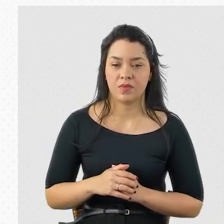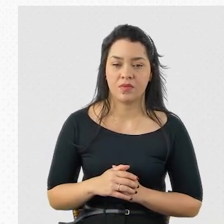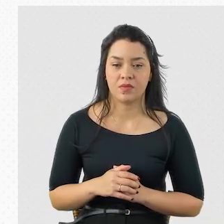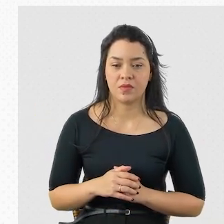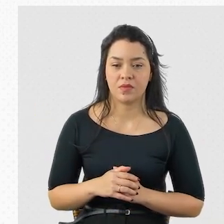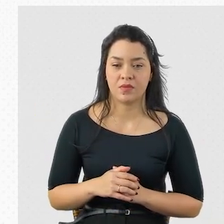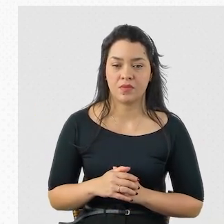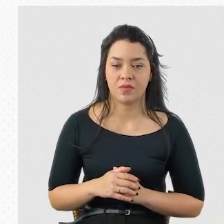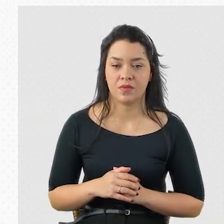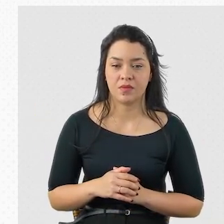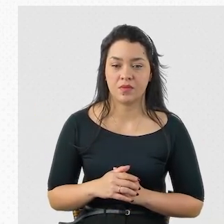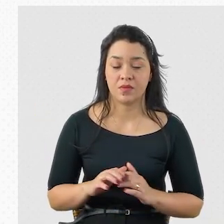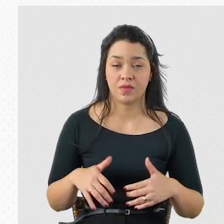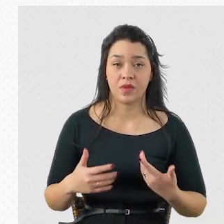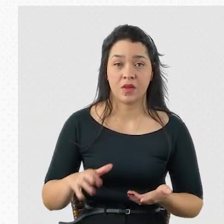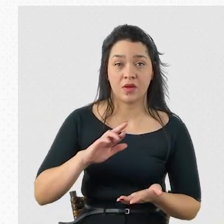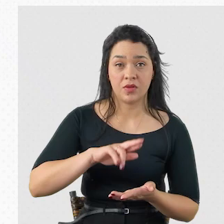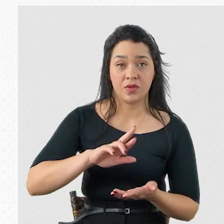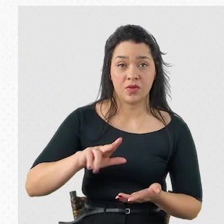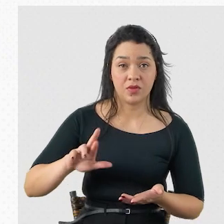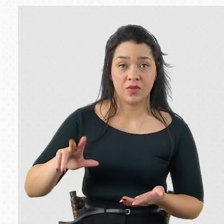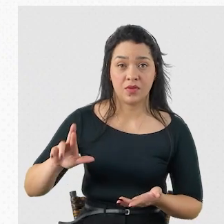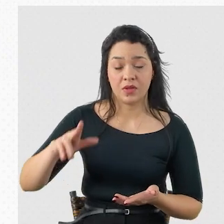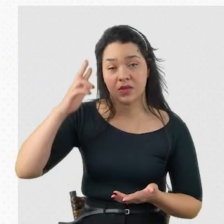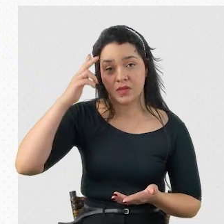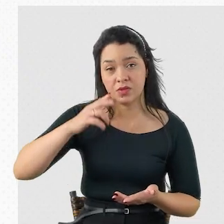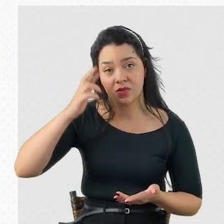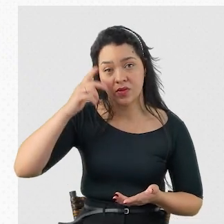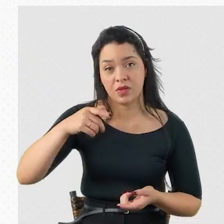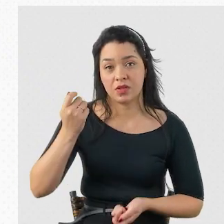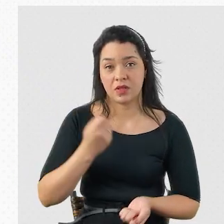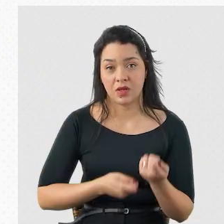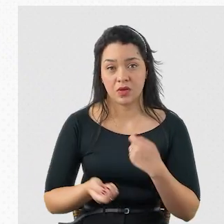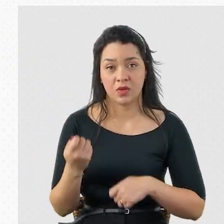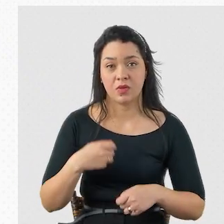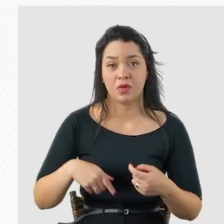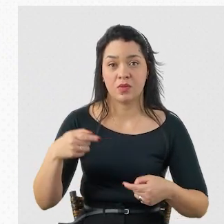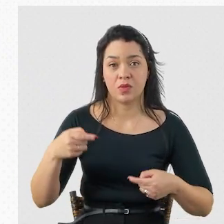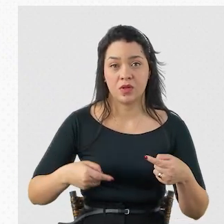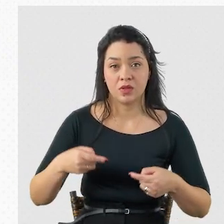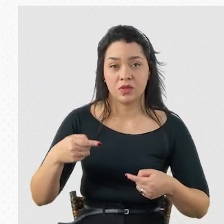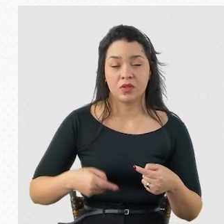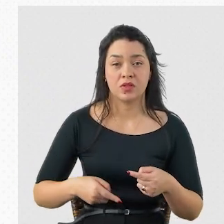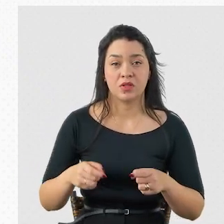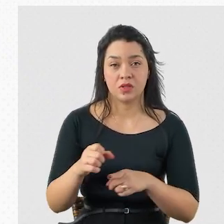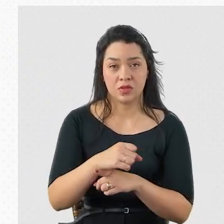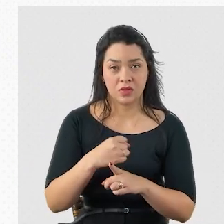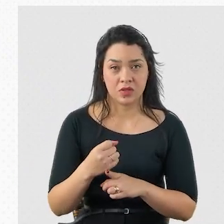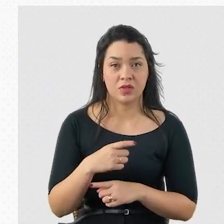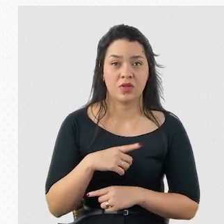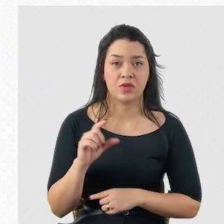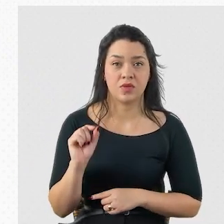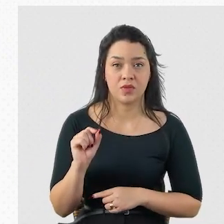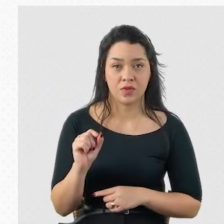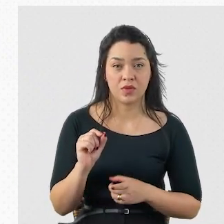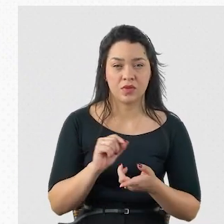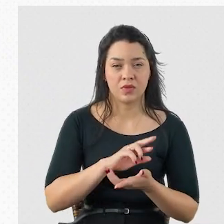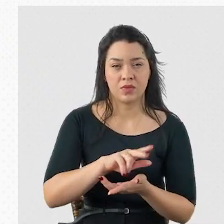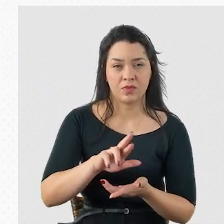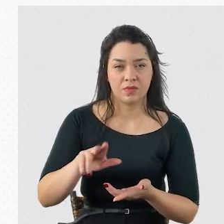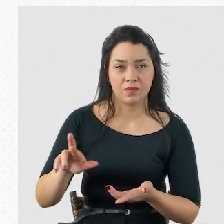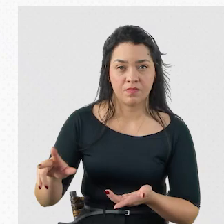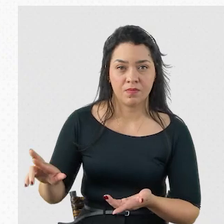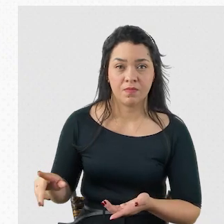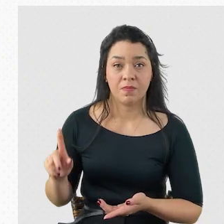ordens do mundo. As diversas narrativas históricas, econômicas, políticas e sociais formando mapas de natureza